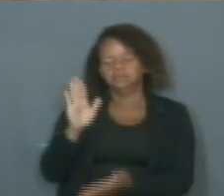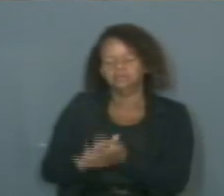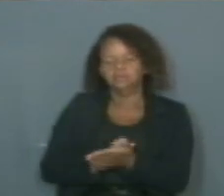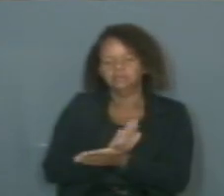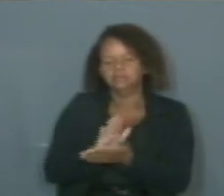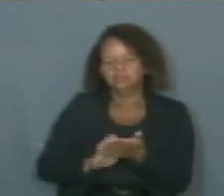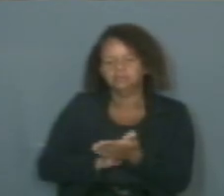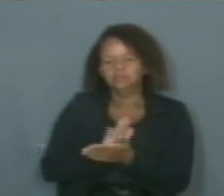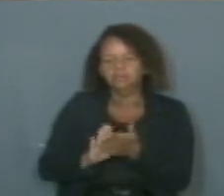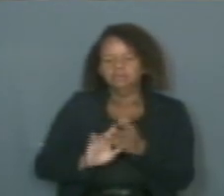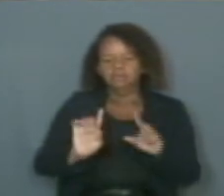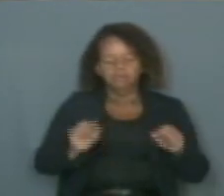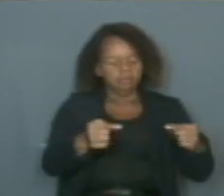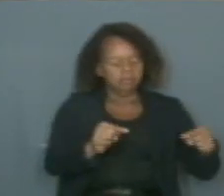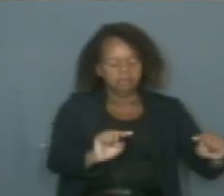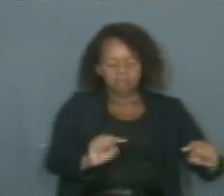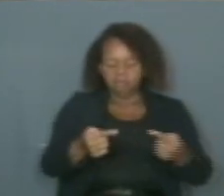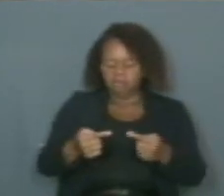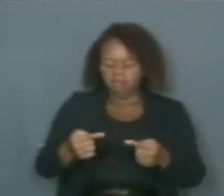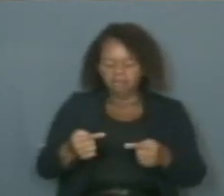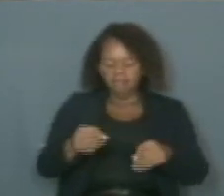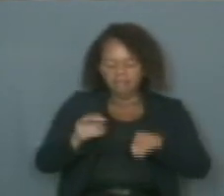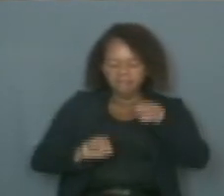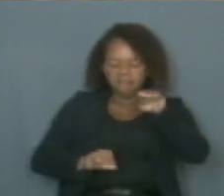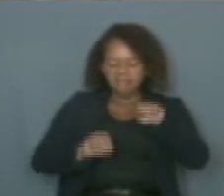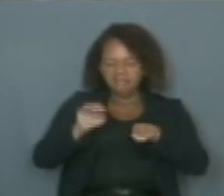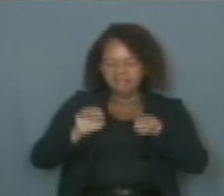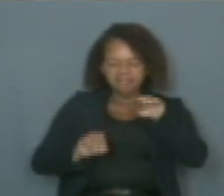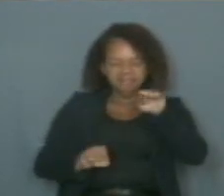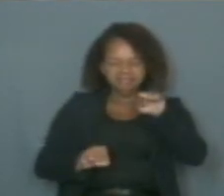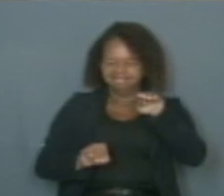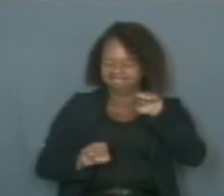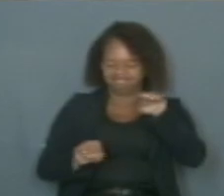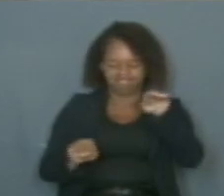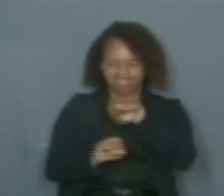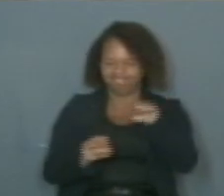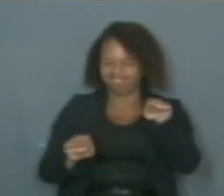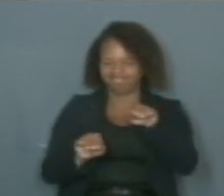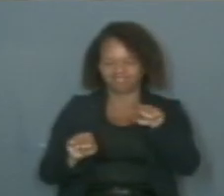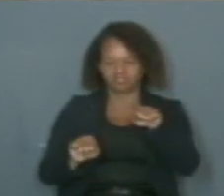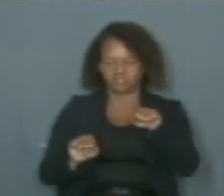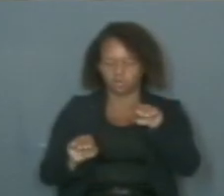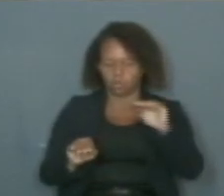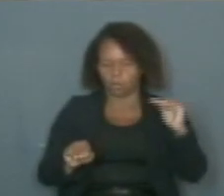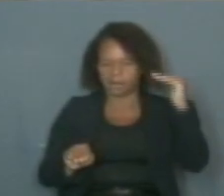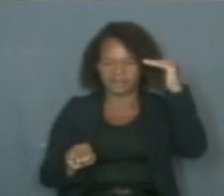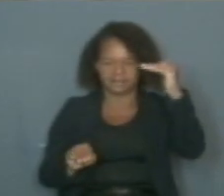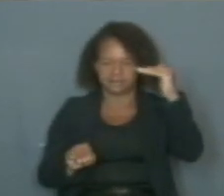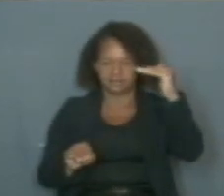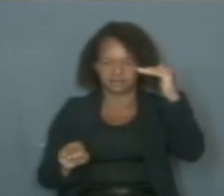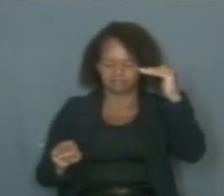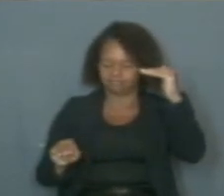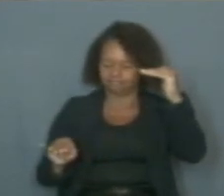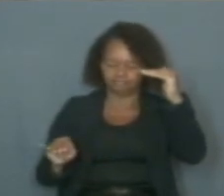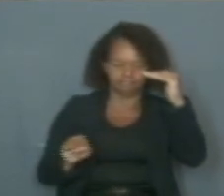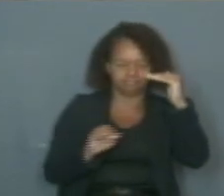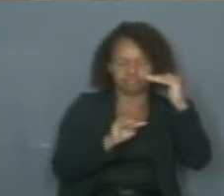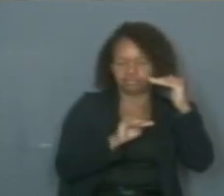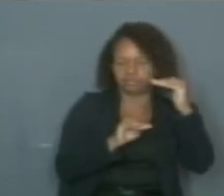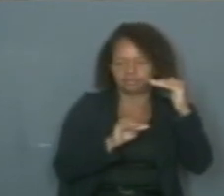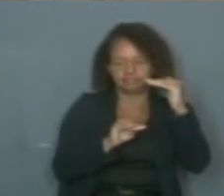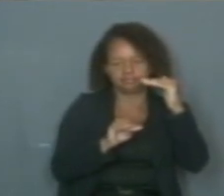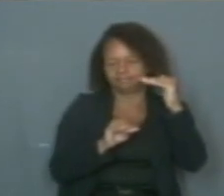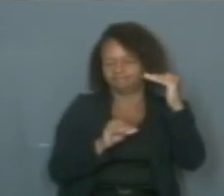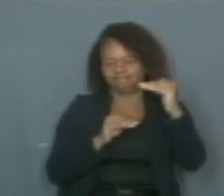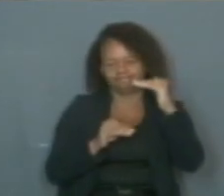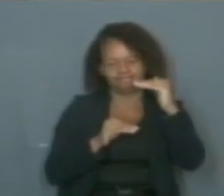vê uma concorrência desleal, uma concorrência que onde o grande engole o pequeno. E